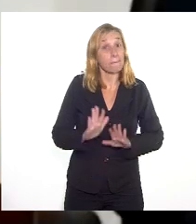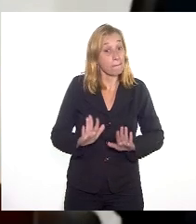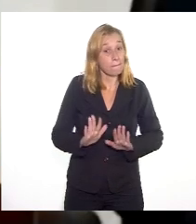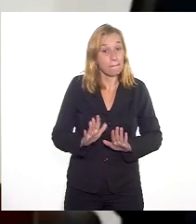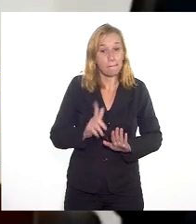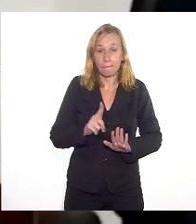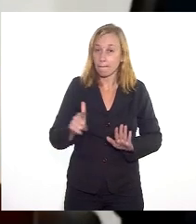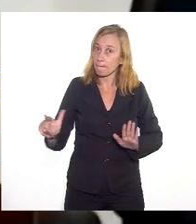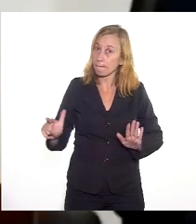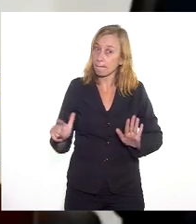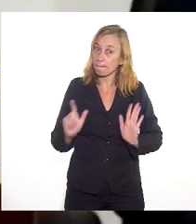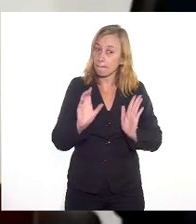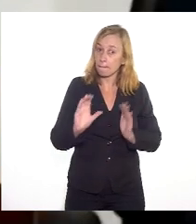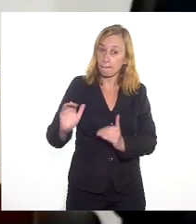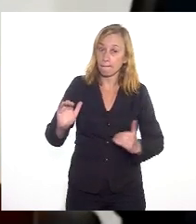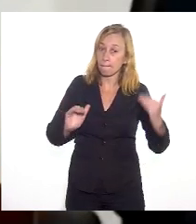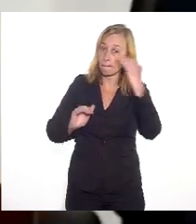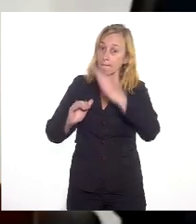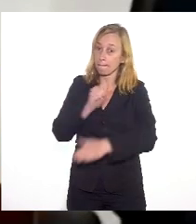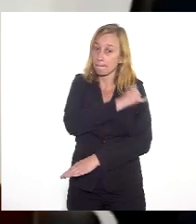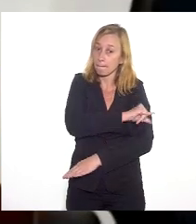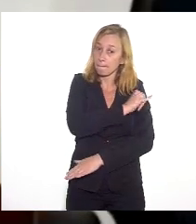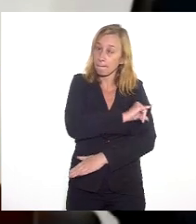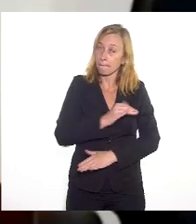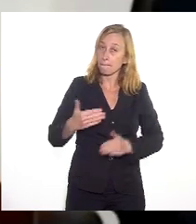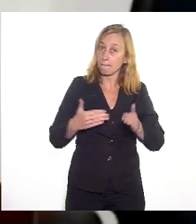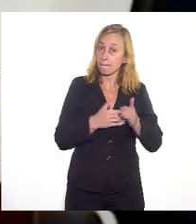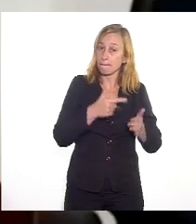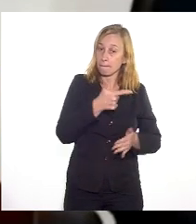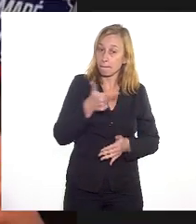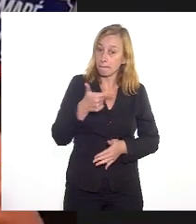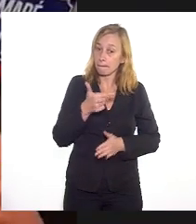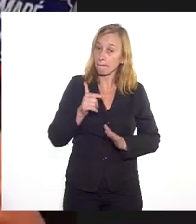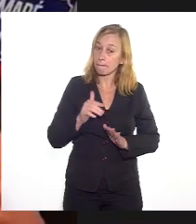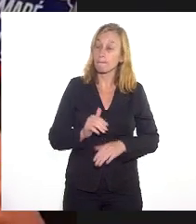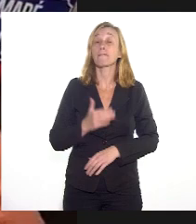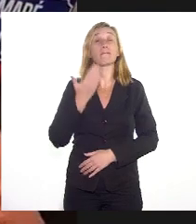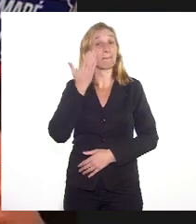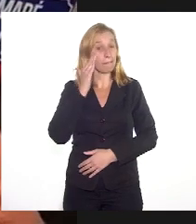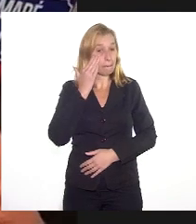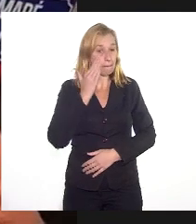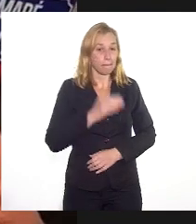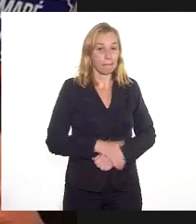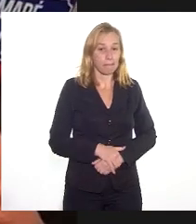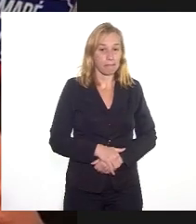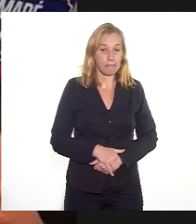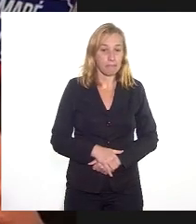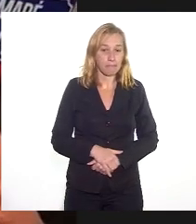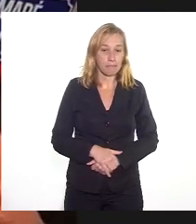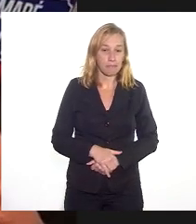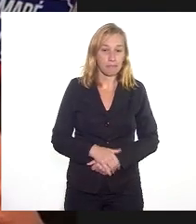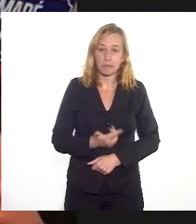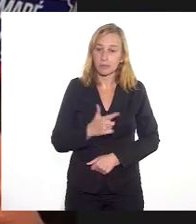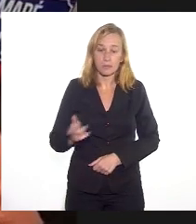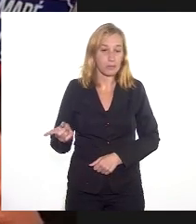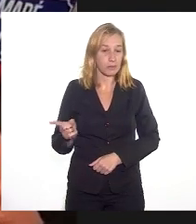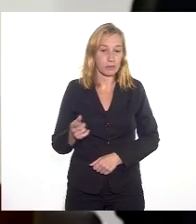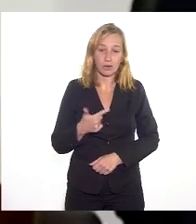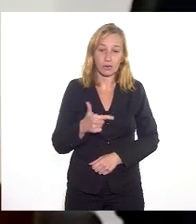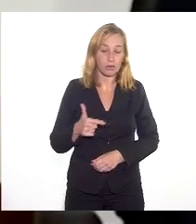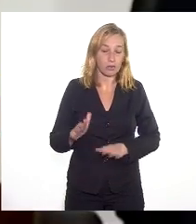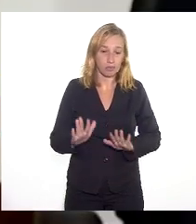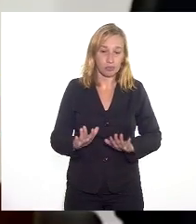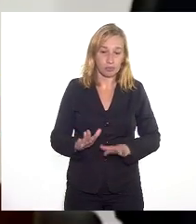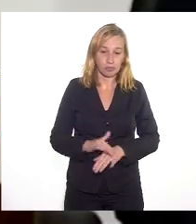não existe o programa para 2022. Entendi. Não tem previsão. Espera aí que tem